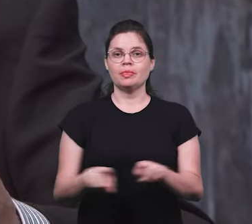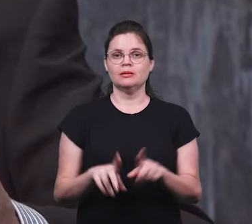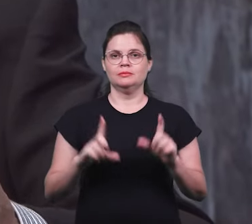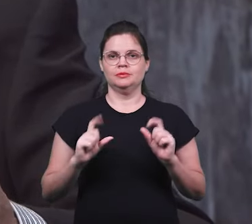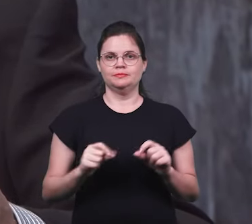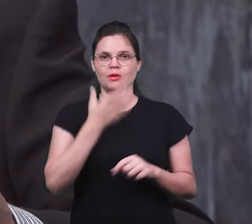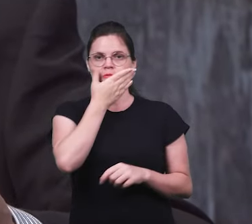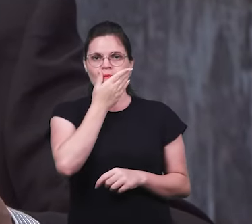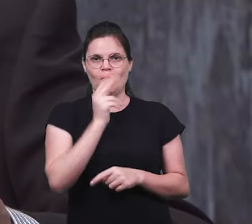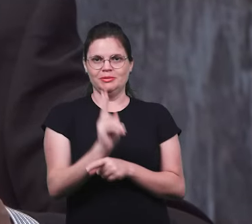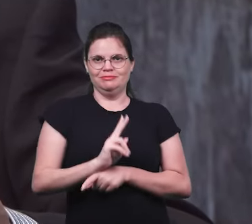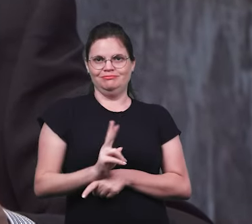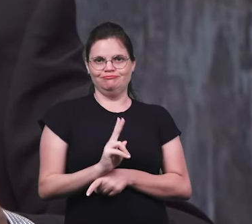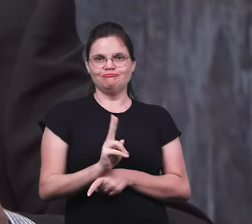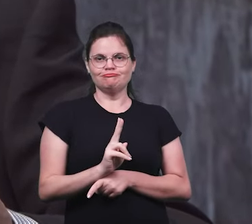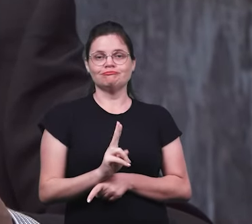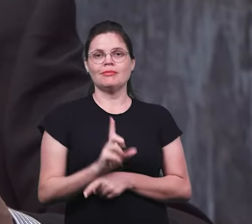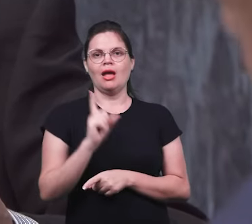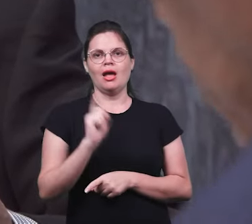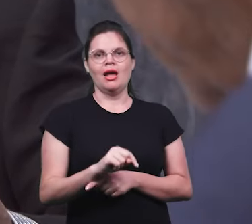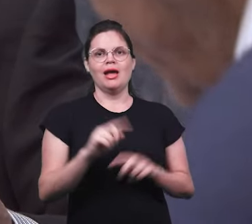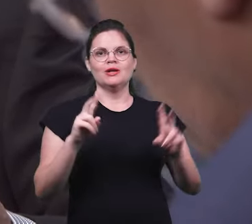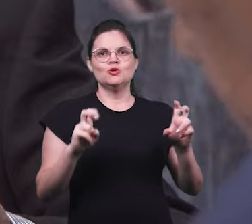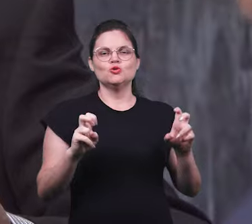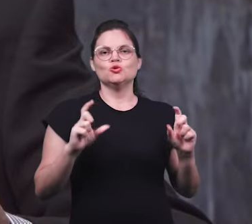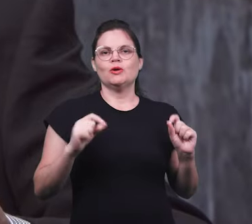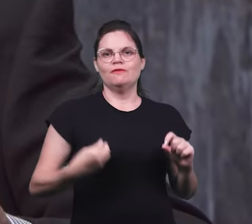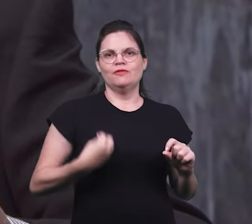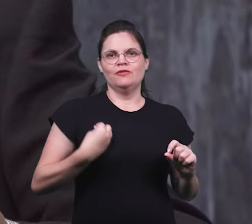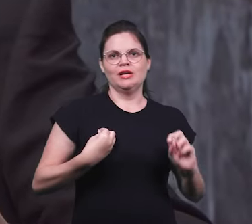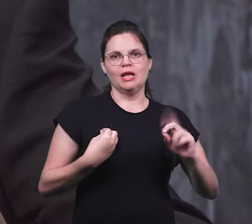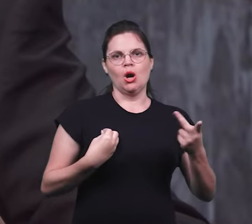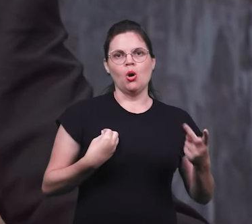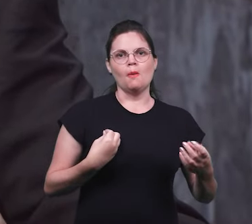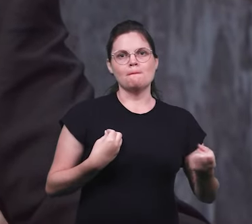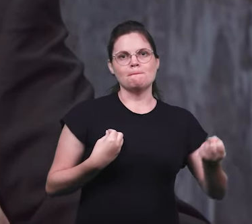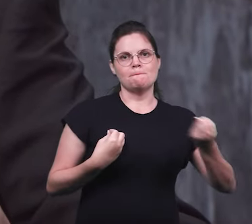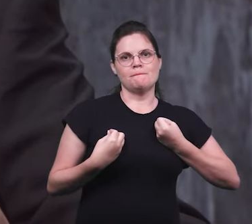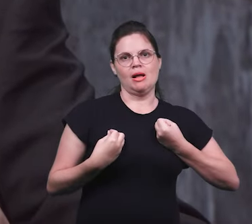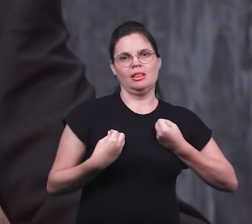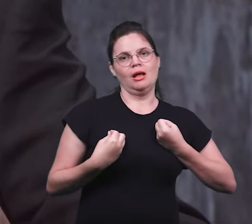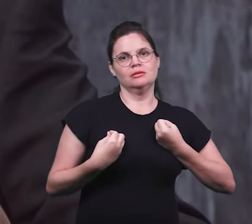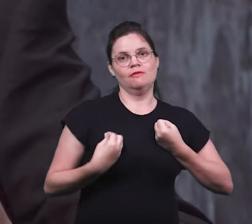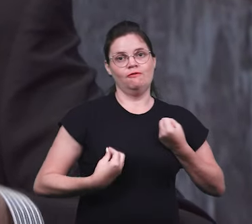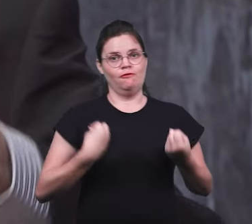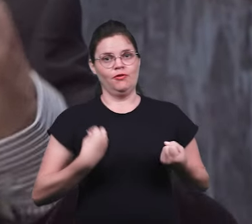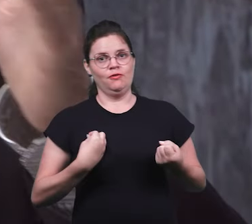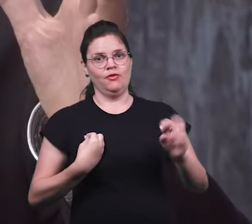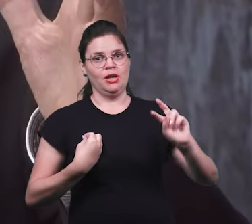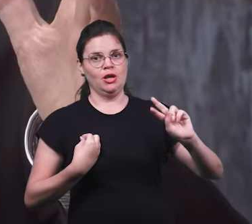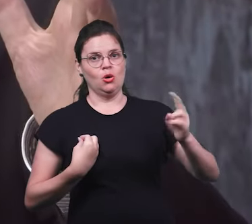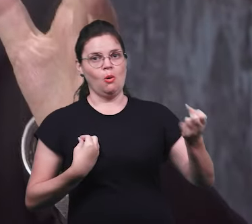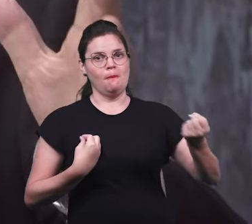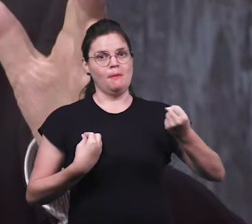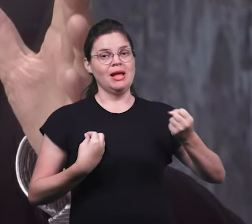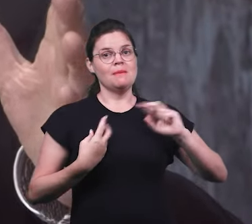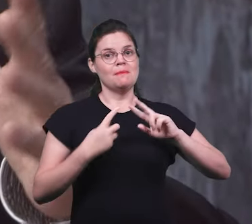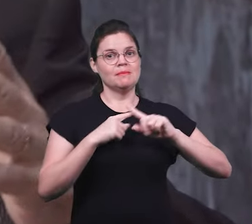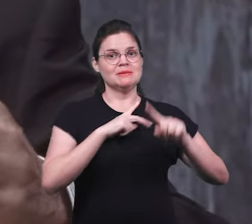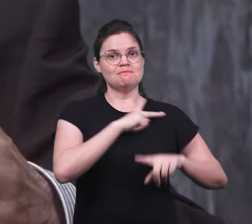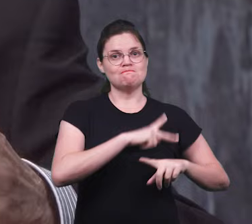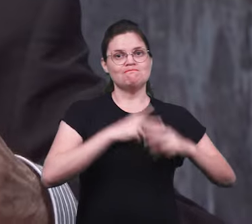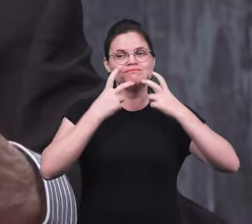decisão do carcereiro foi uma questão de vida ou morte, porque ele pegou a espada para se matar e Paulo gritou